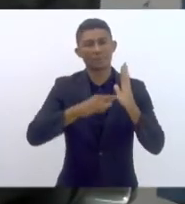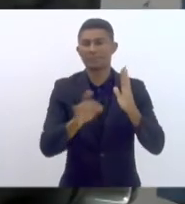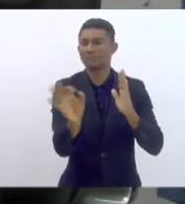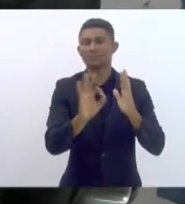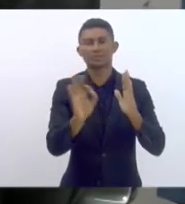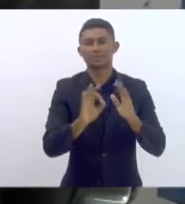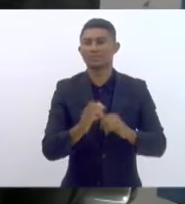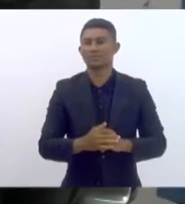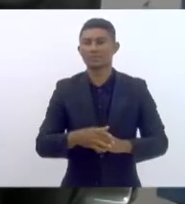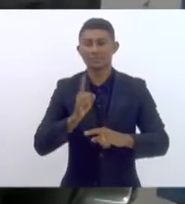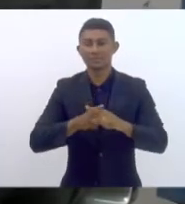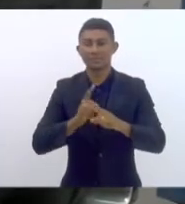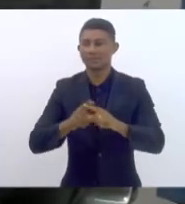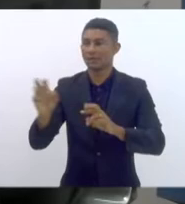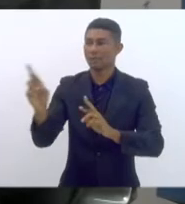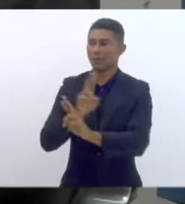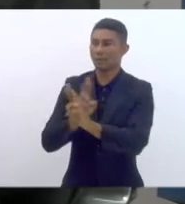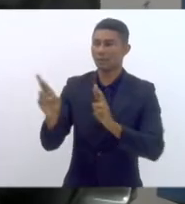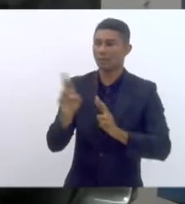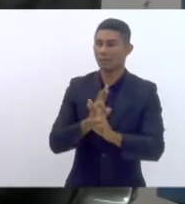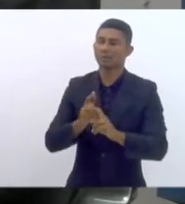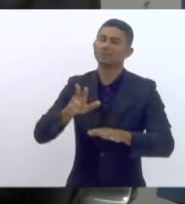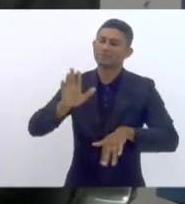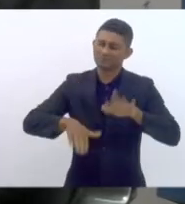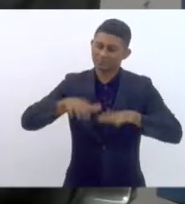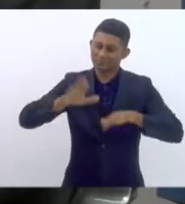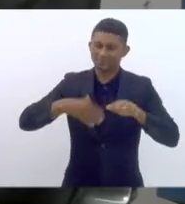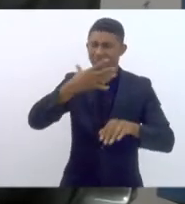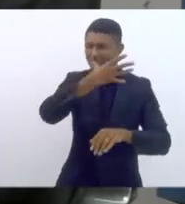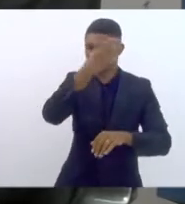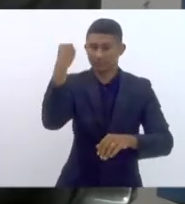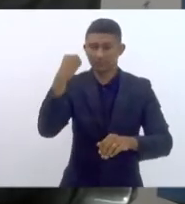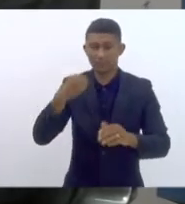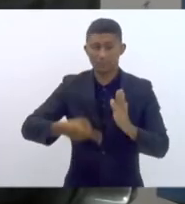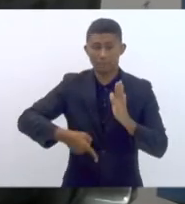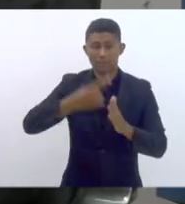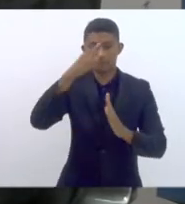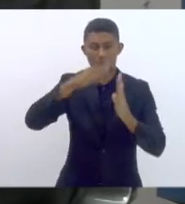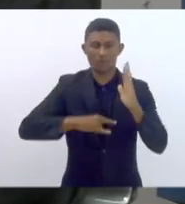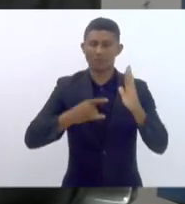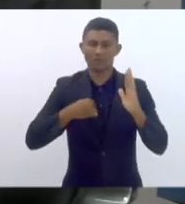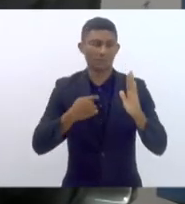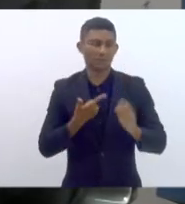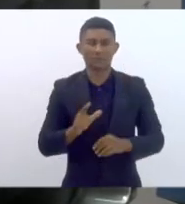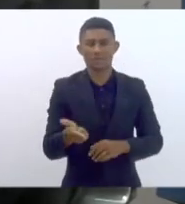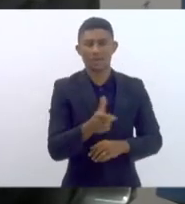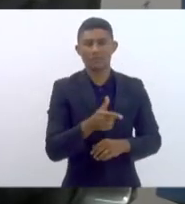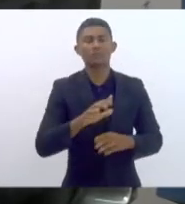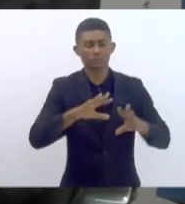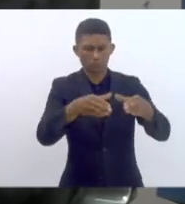É muita resposta para a gente ler, depois a gente pode ter esquecido. Eu não estou com o primeiro ofício aqui, mas está no grupo.